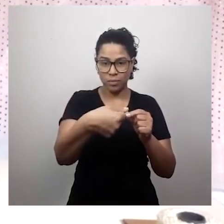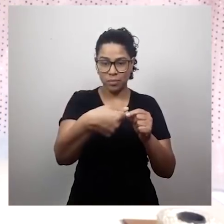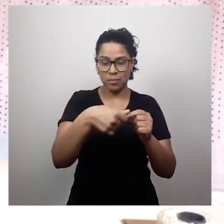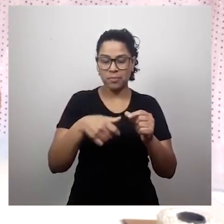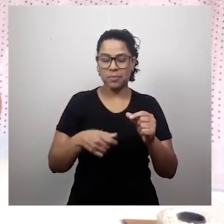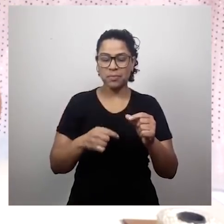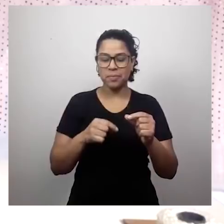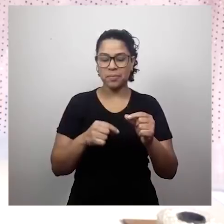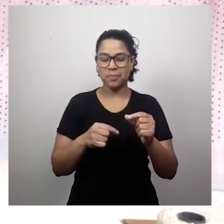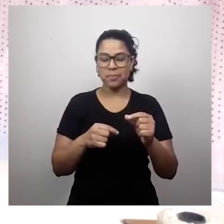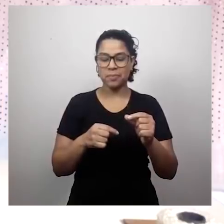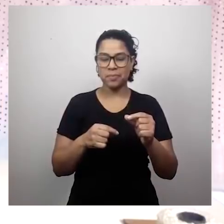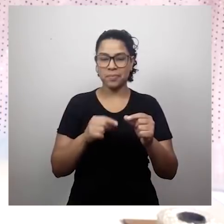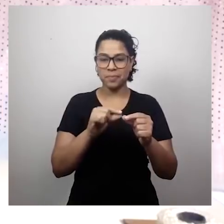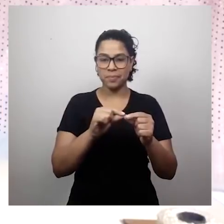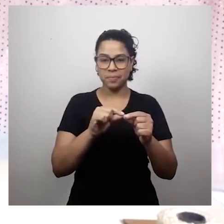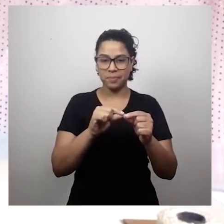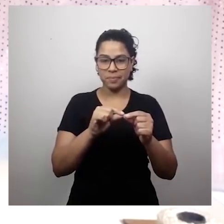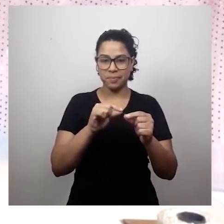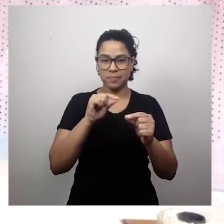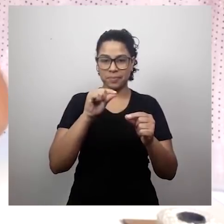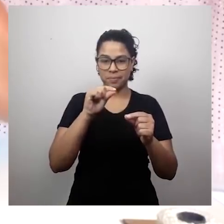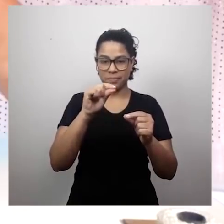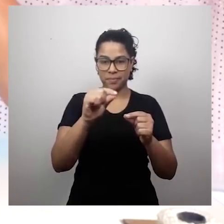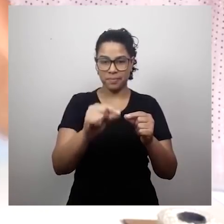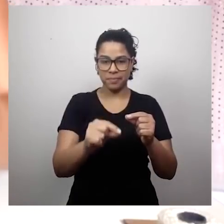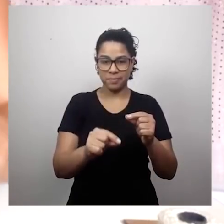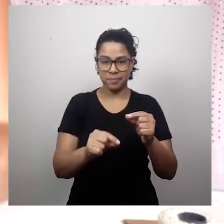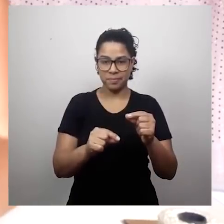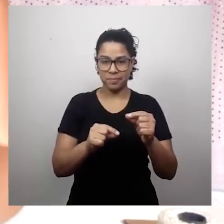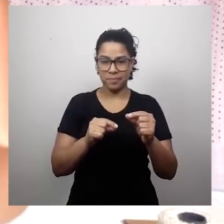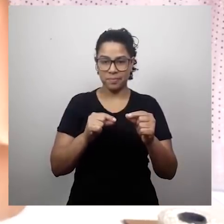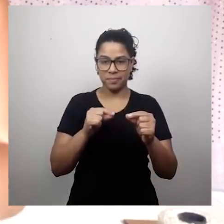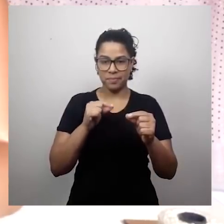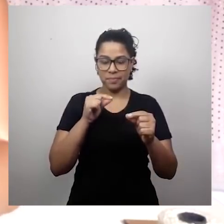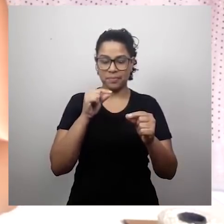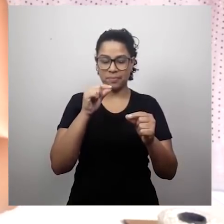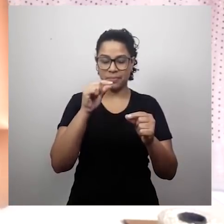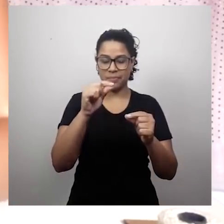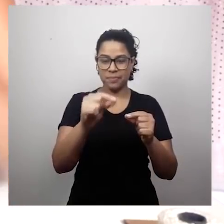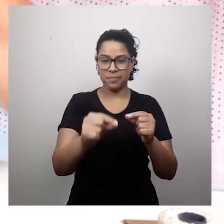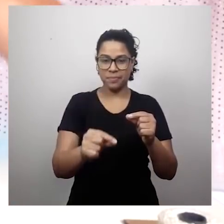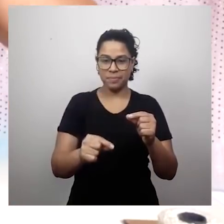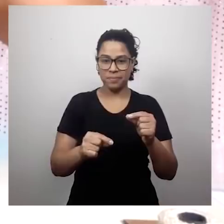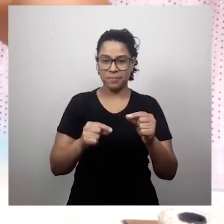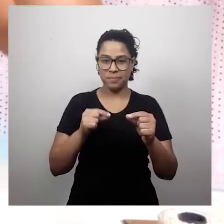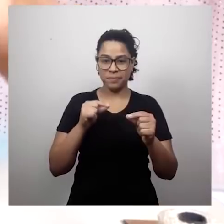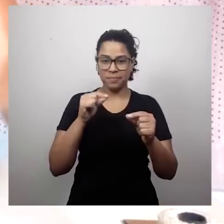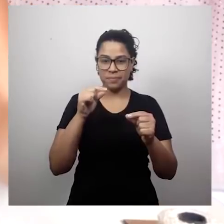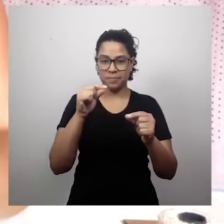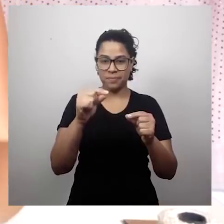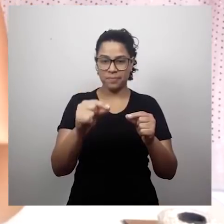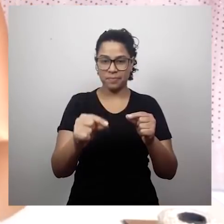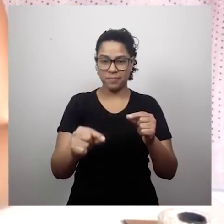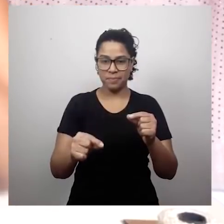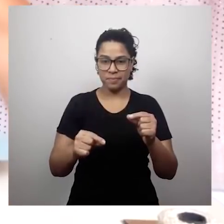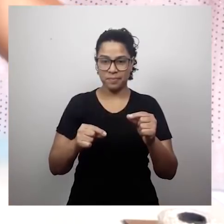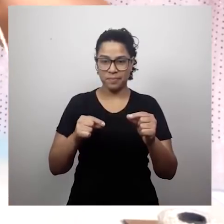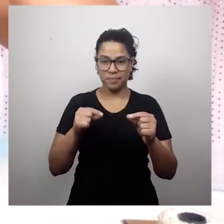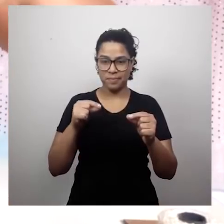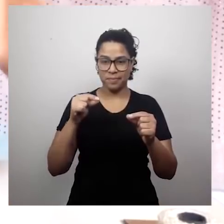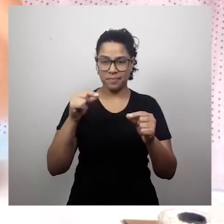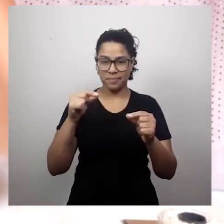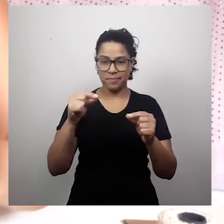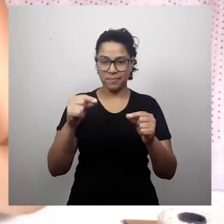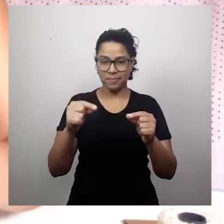grudar e anexar com a fita, percebe? E então, eu vou dando voltas